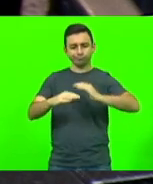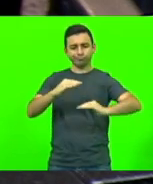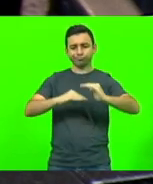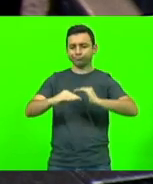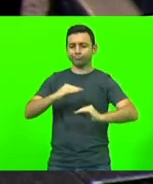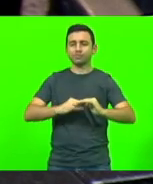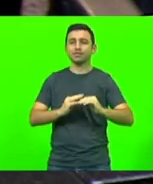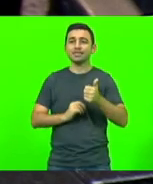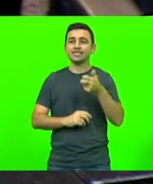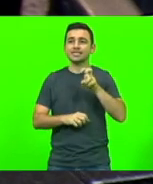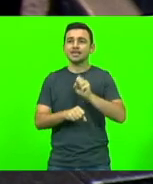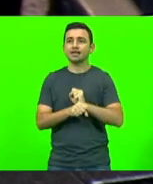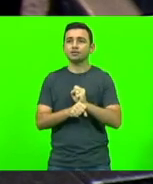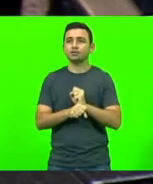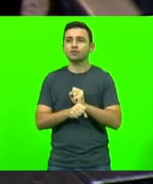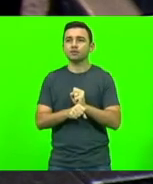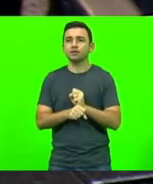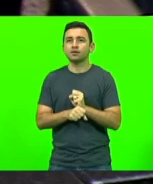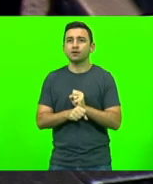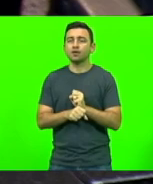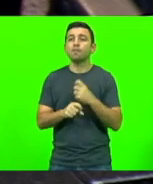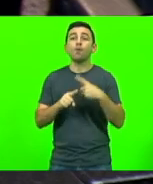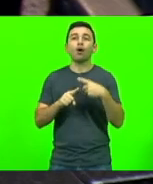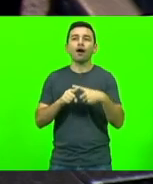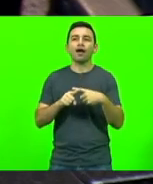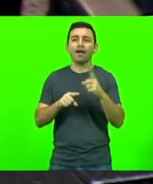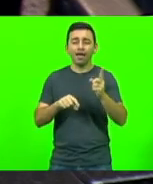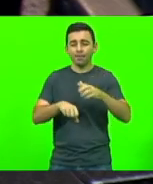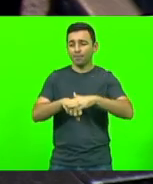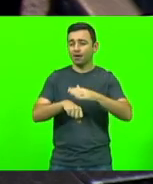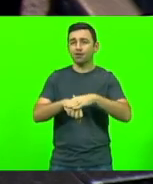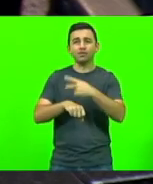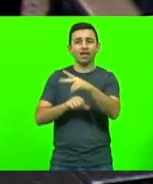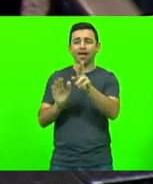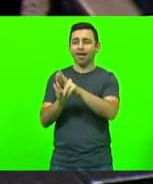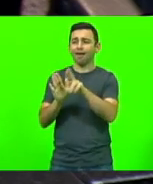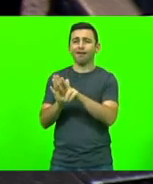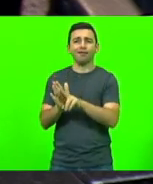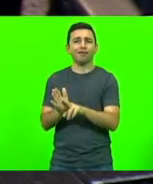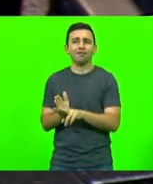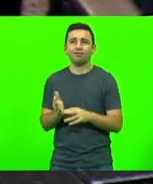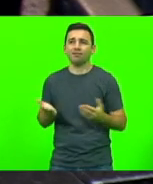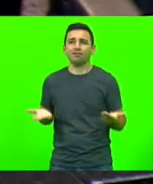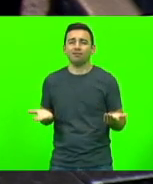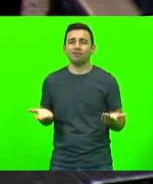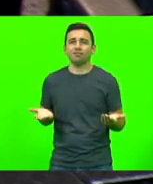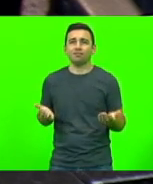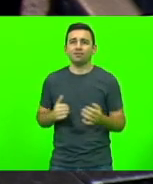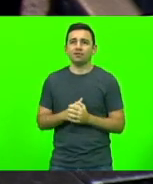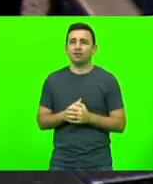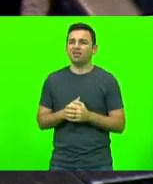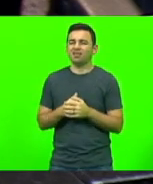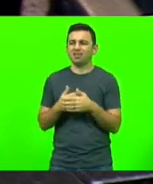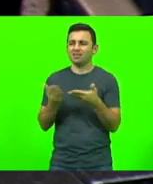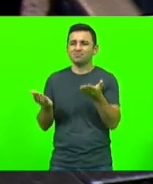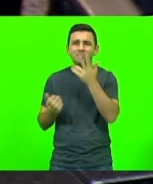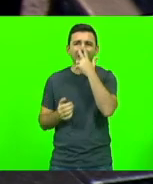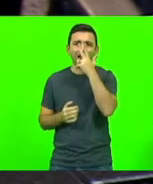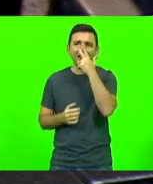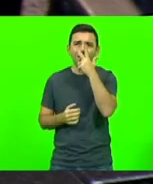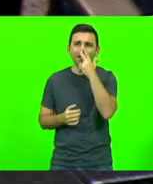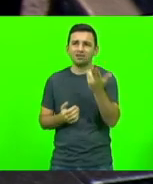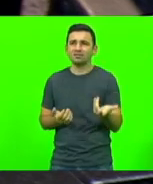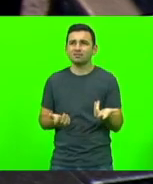muito se deve a esse tipo de medida insensata. Esse tipo de medida que parece que é uma